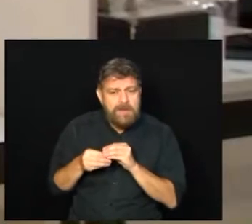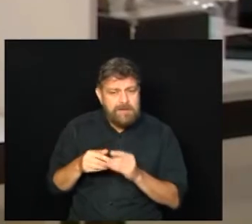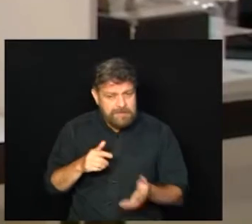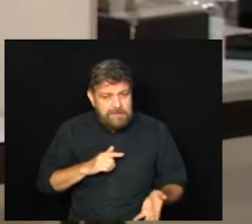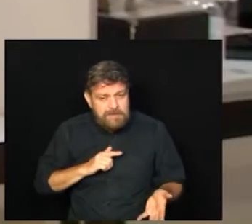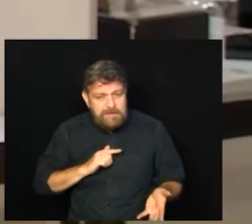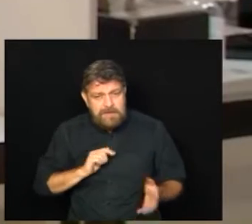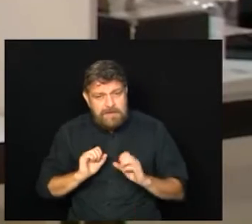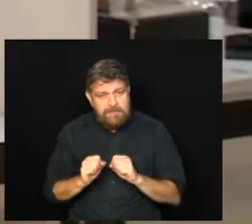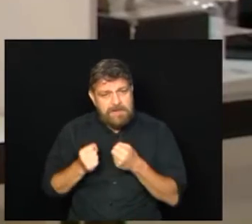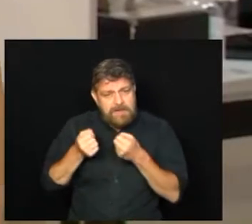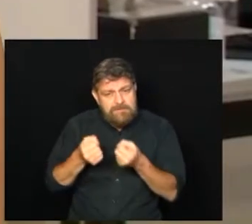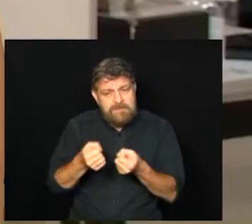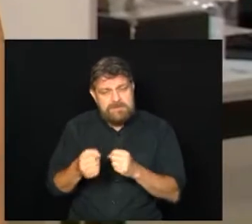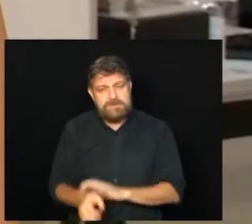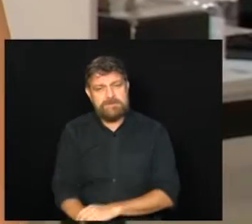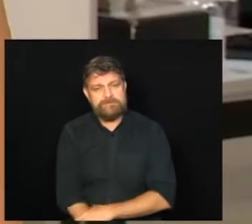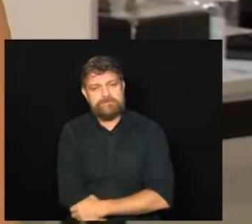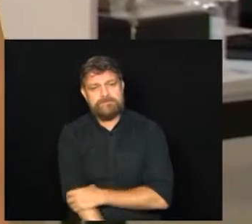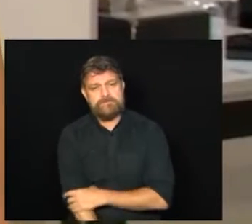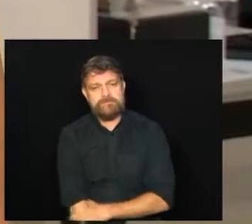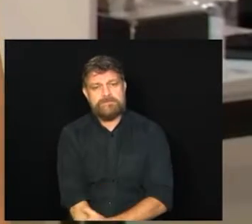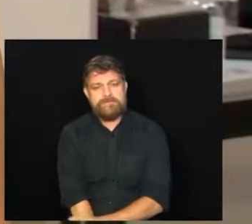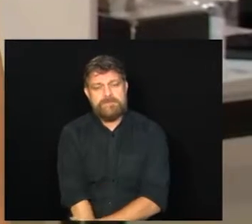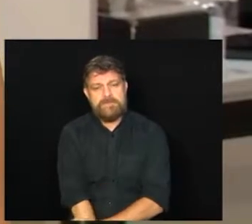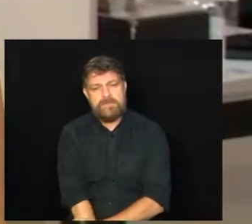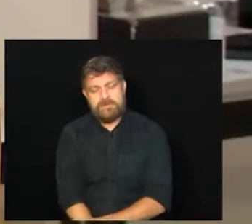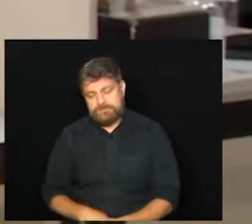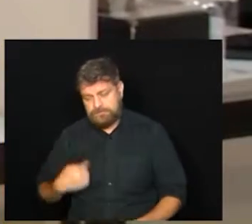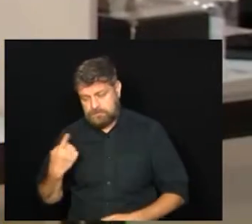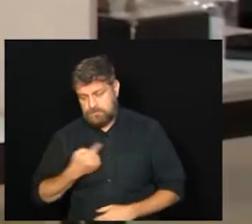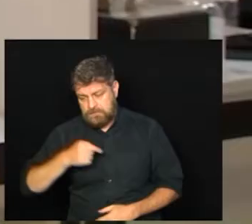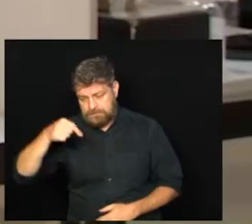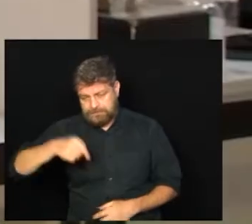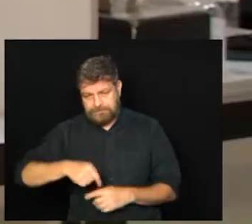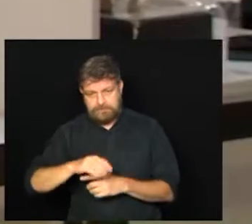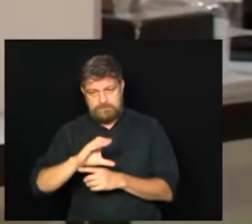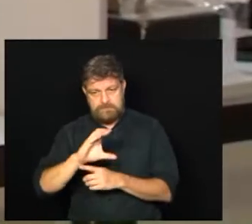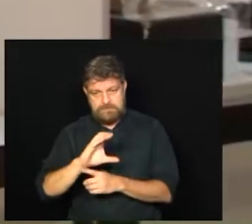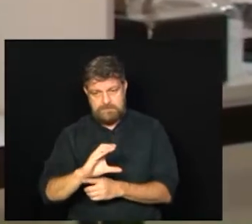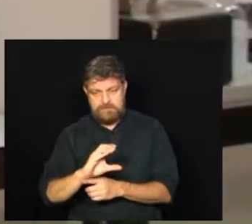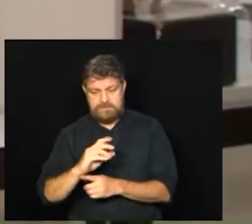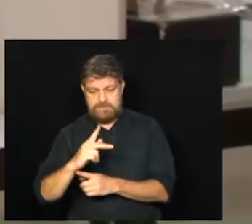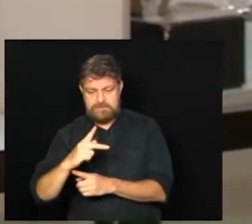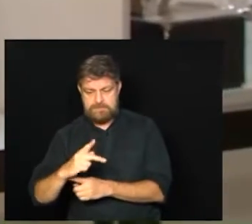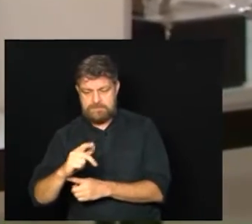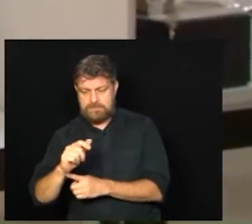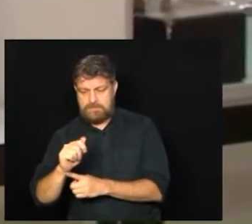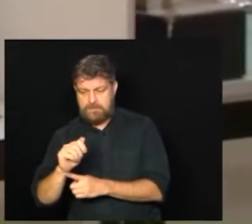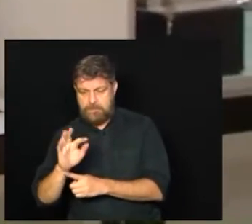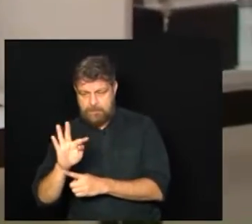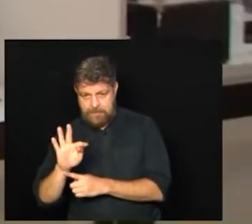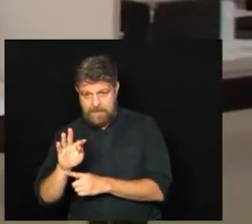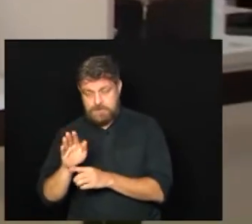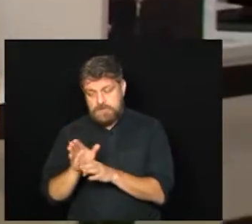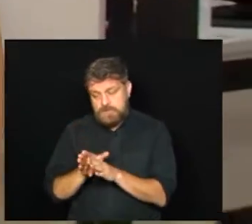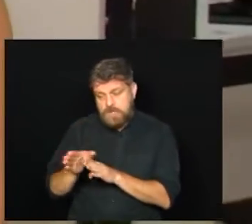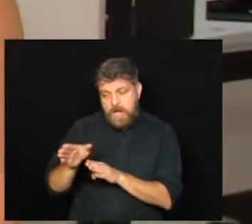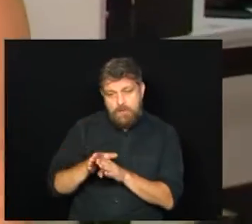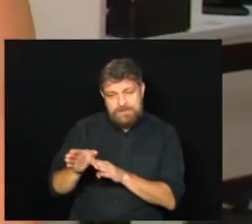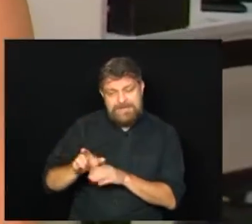colocar, reforçar aqui pra gente, o pessoal que está assistindo? Nós, o CEPAT, orientamos mais uma vez para quem tiver